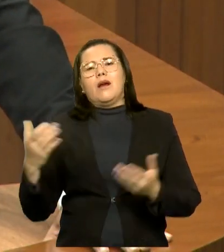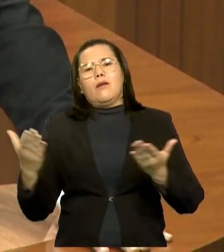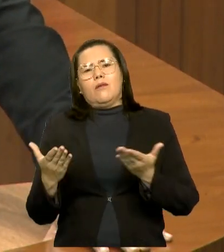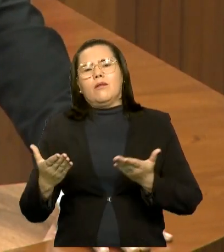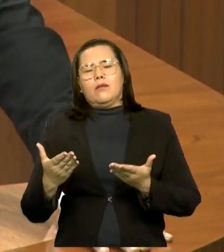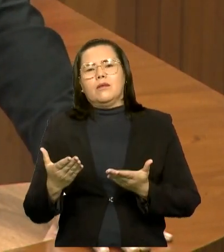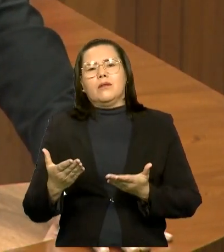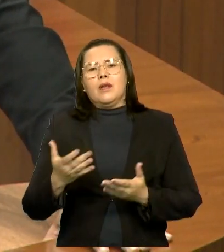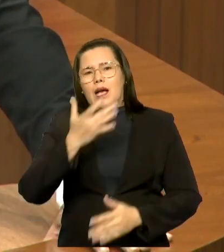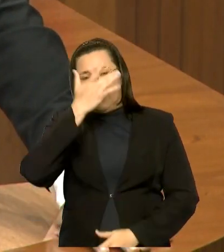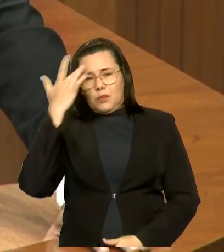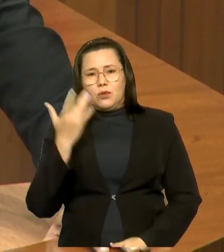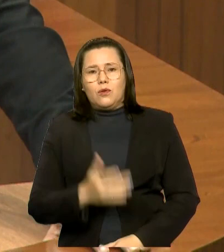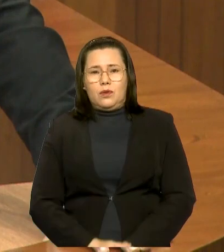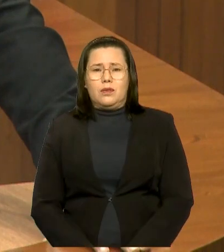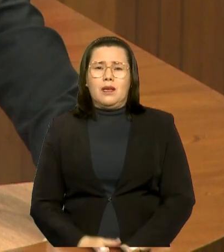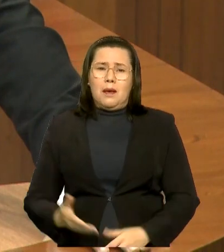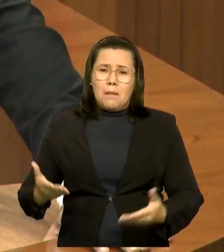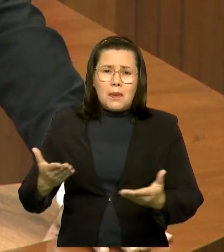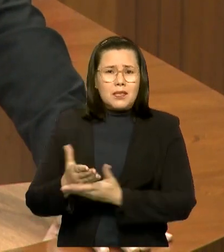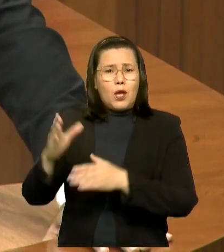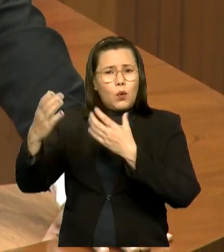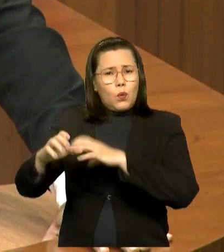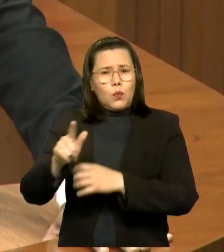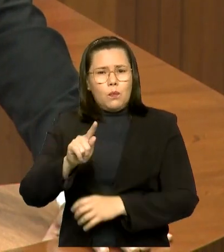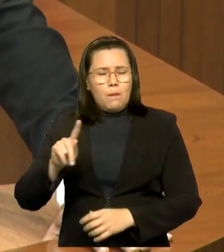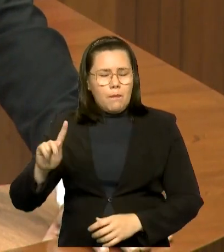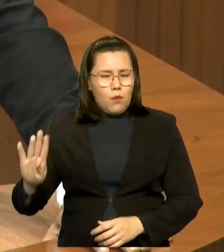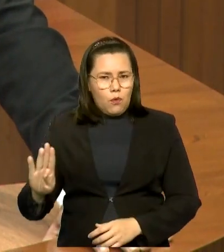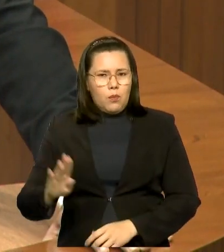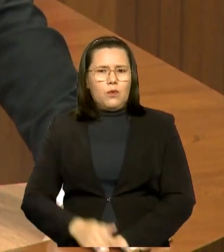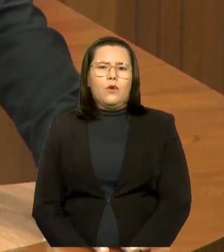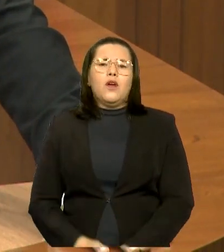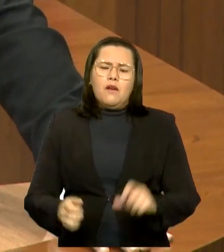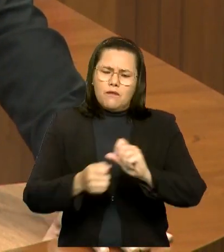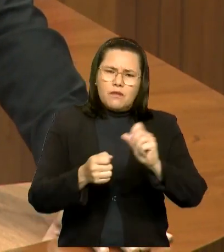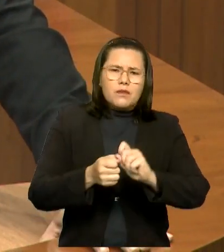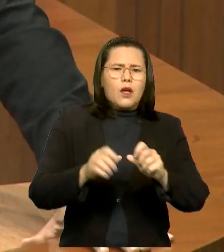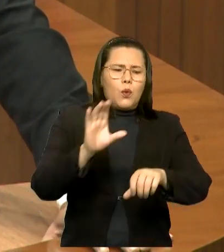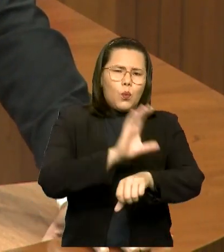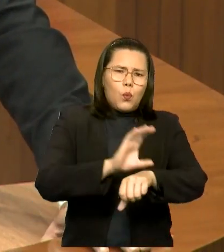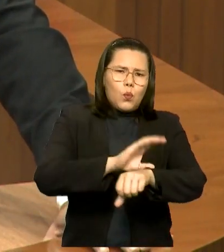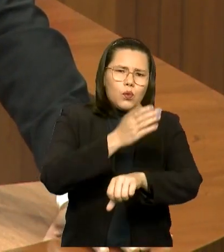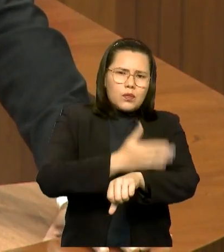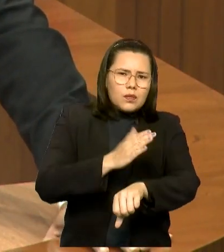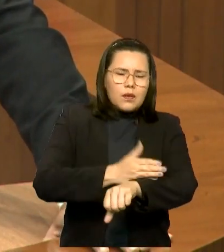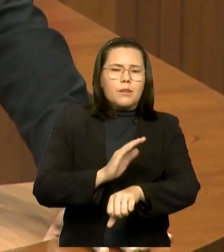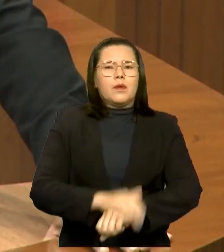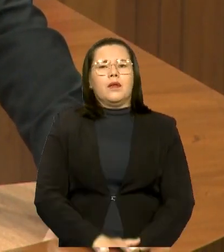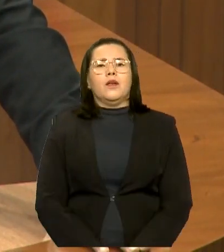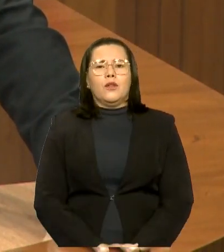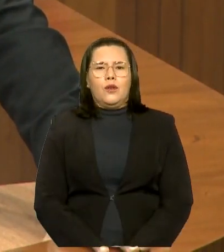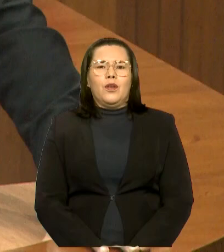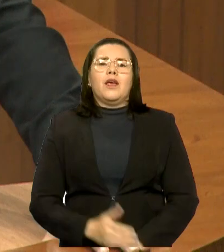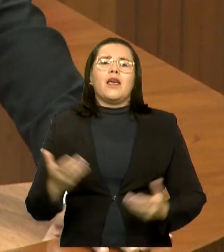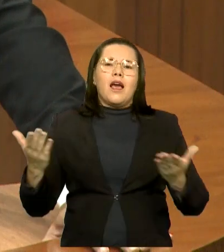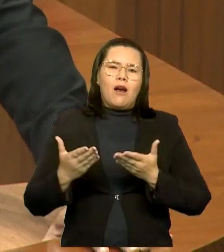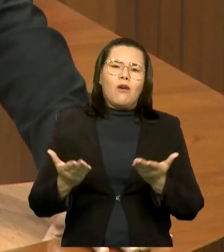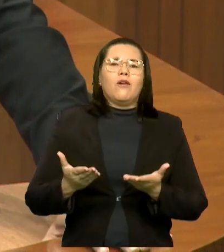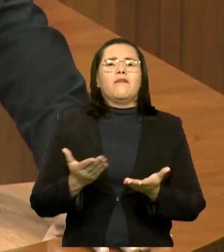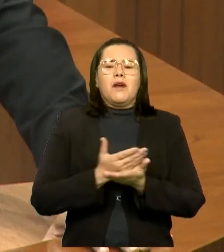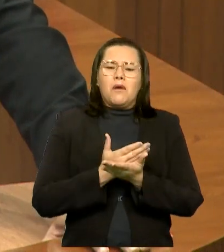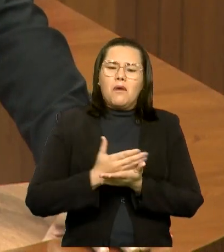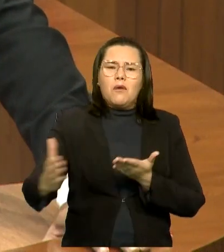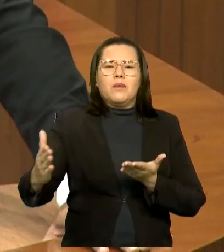boa, uma expectativa da alegria da nomeação de homens e mulheres que estão